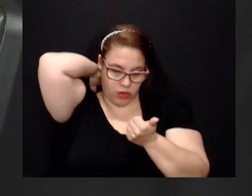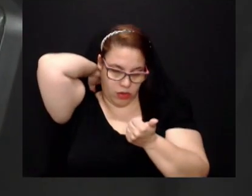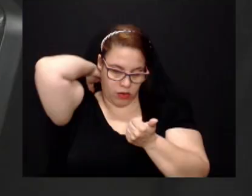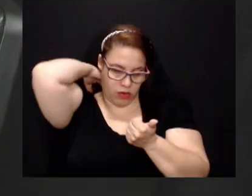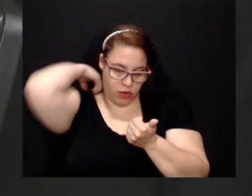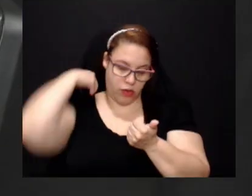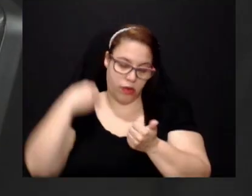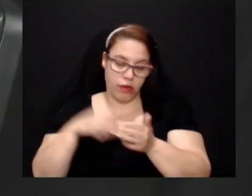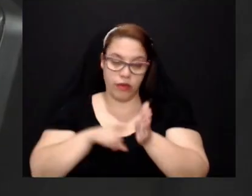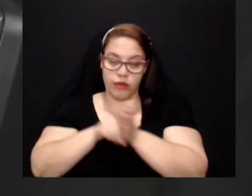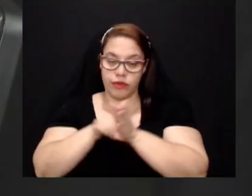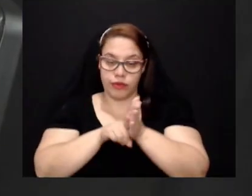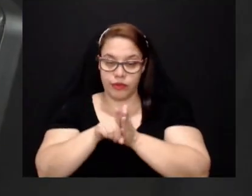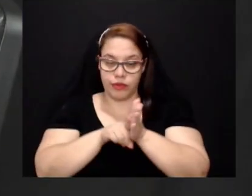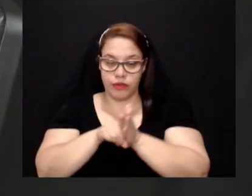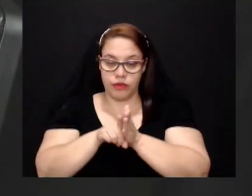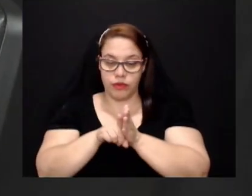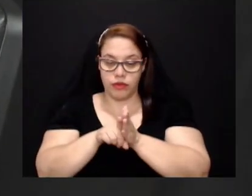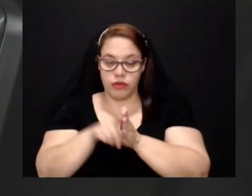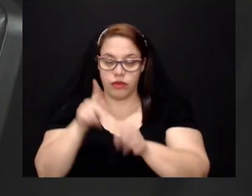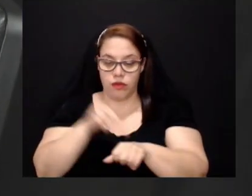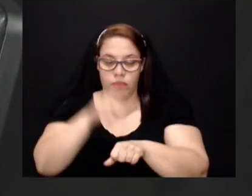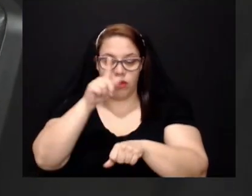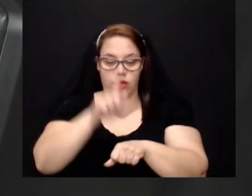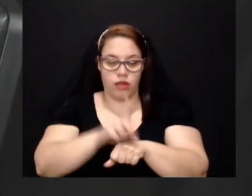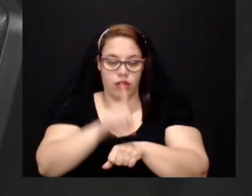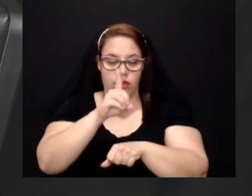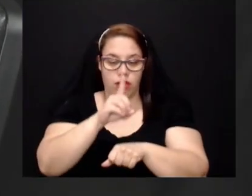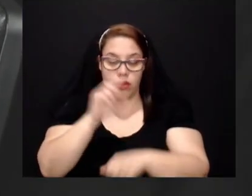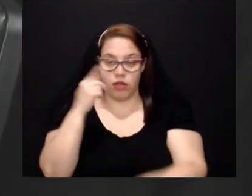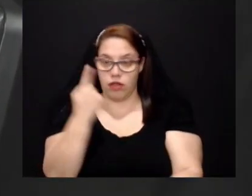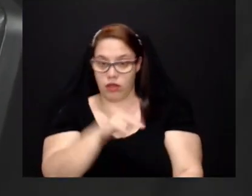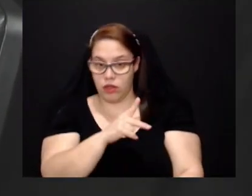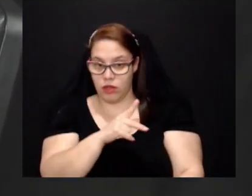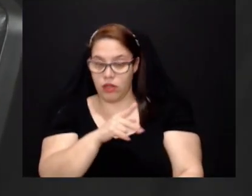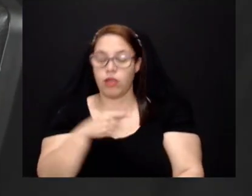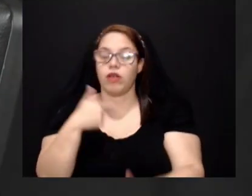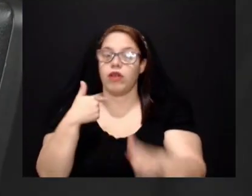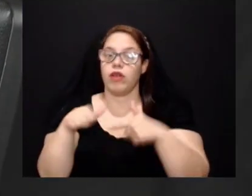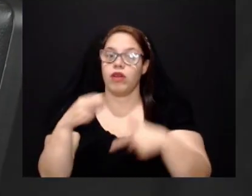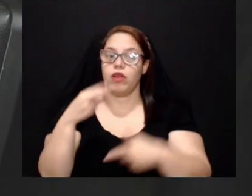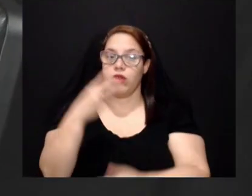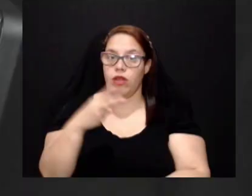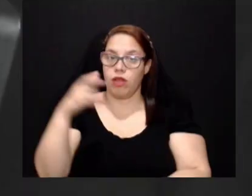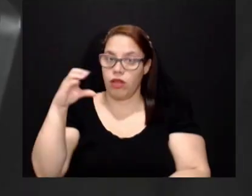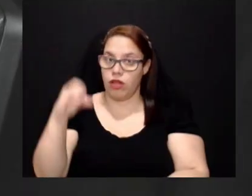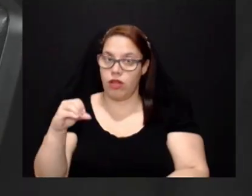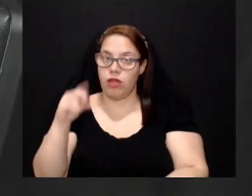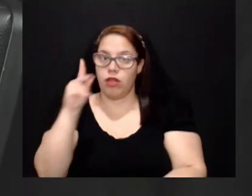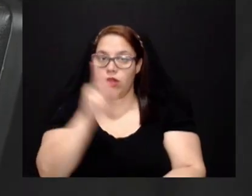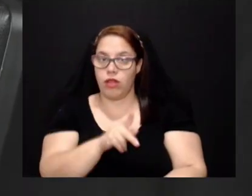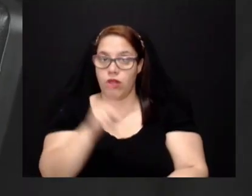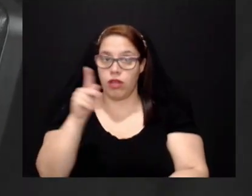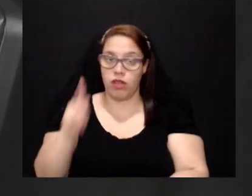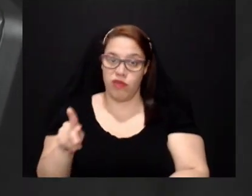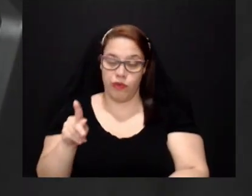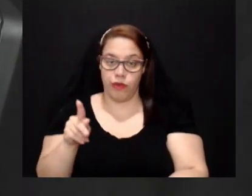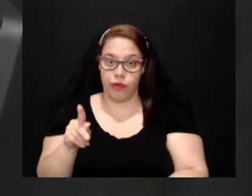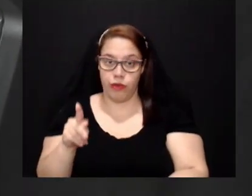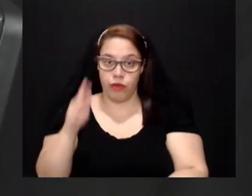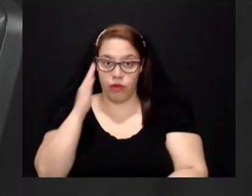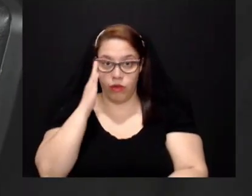do pós-doc dela, e ela trabalhou com 29 professoras